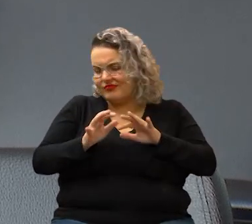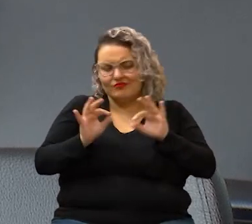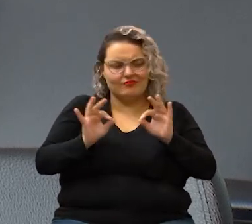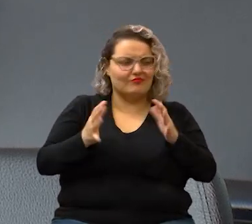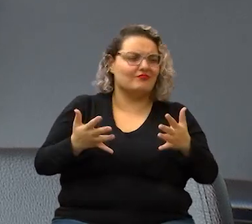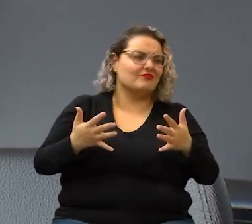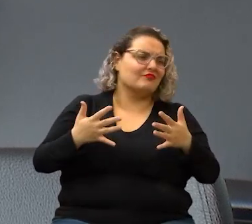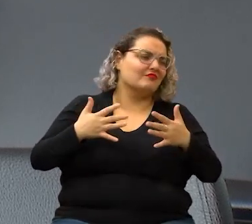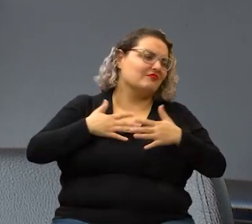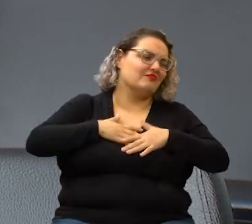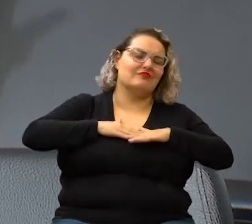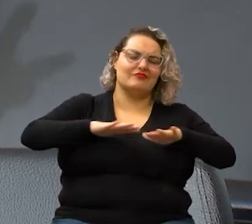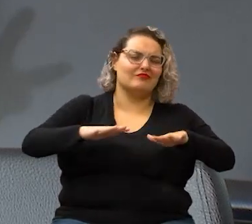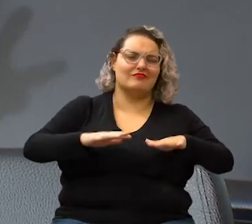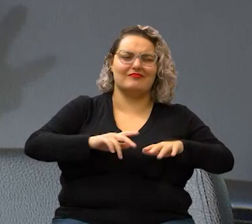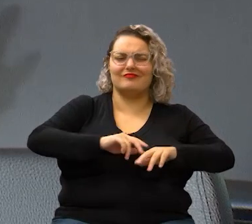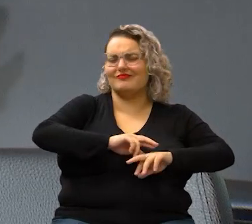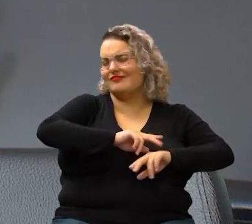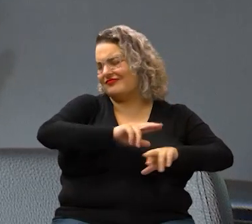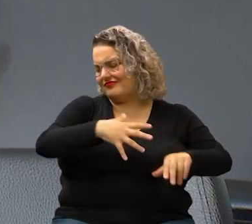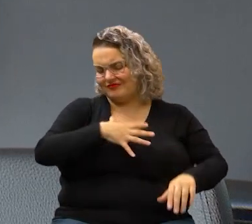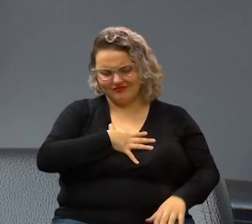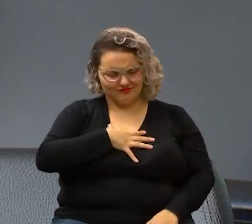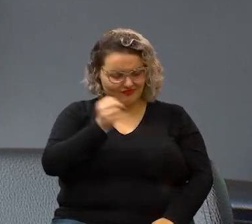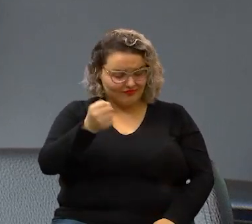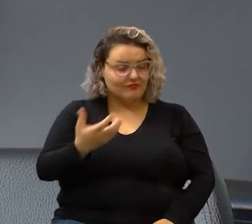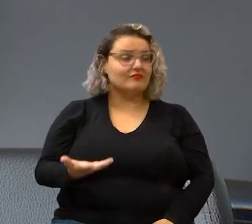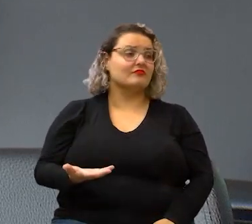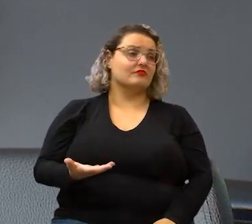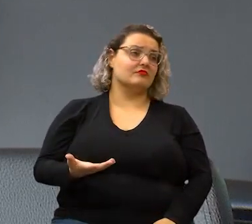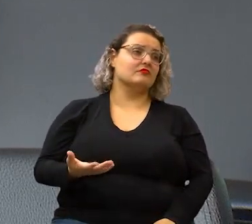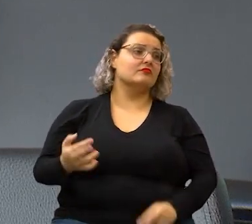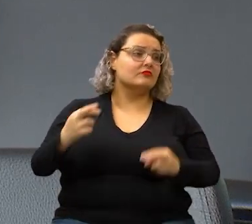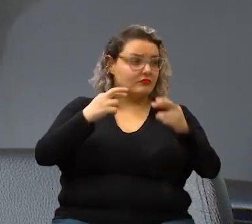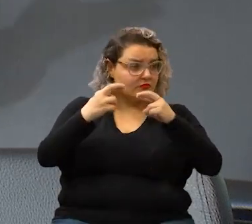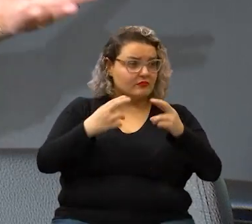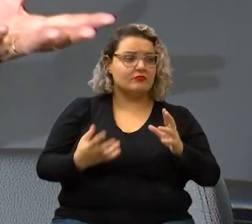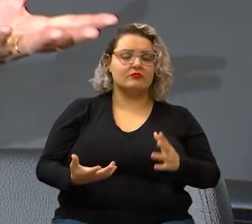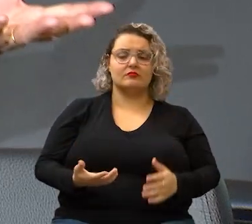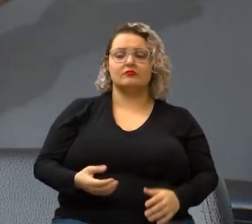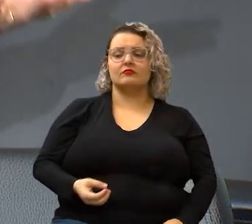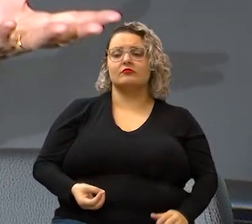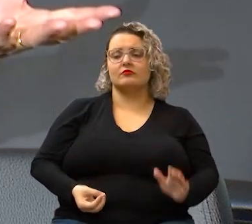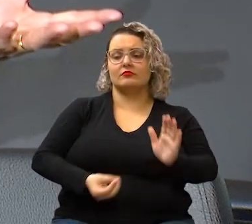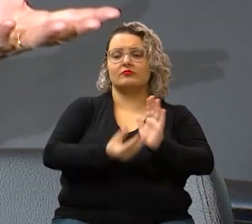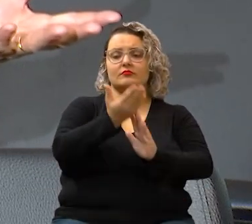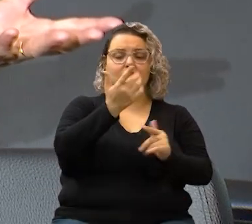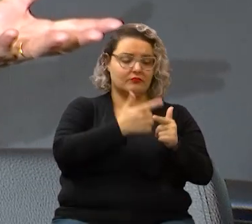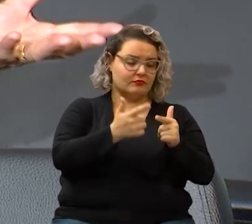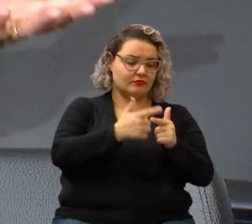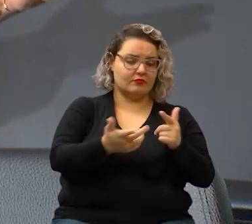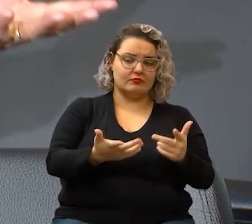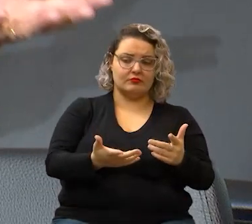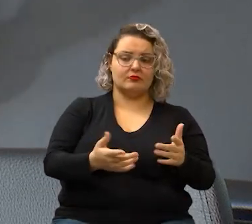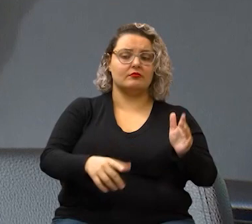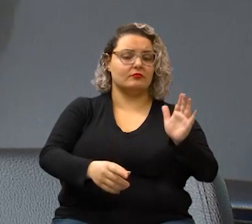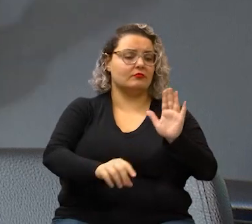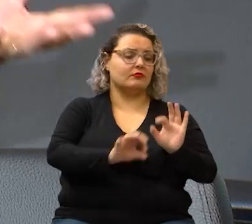insatisfeita, muita onda de suicídio. Então eu fiz essa análise e criei esse problema